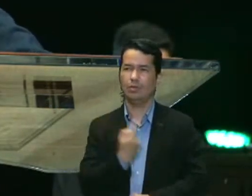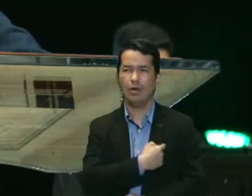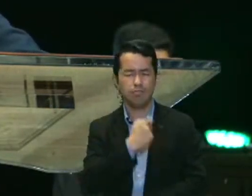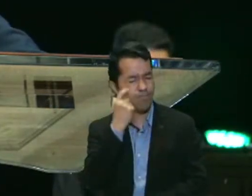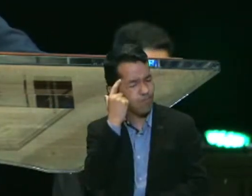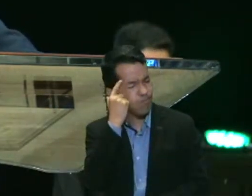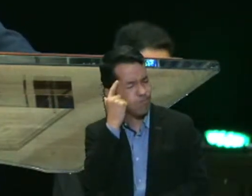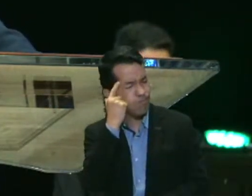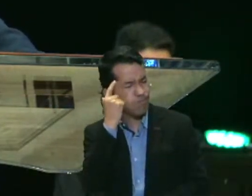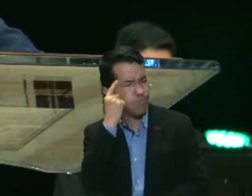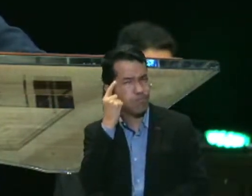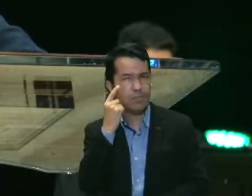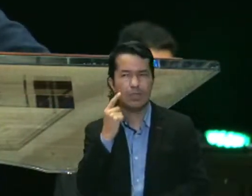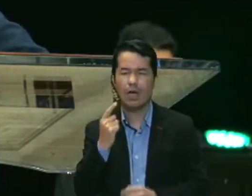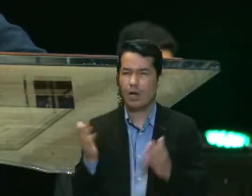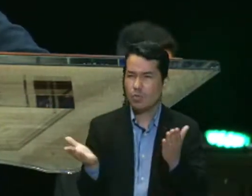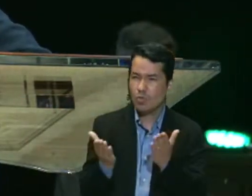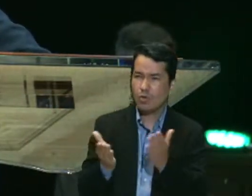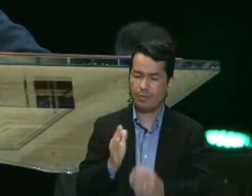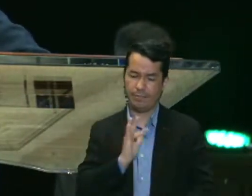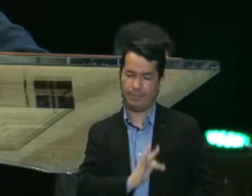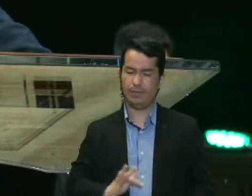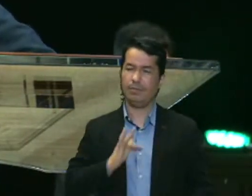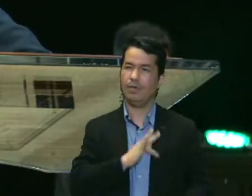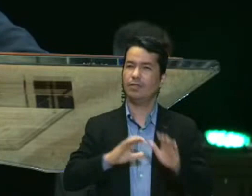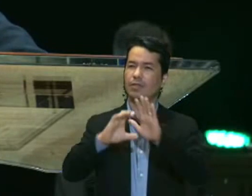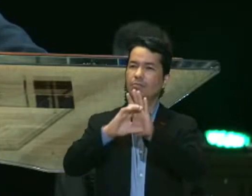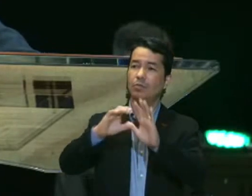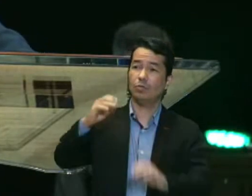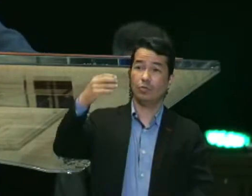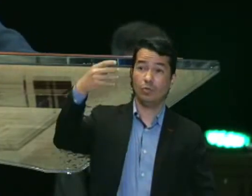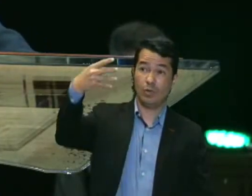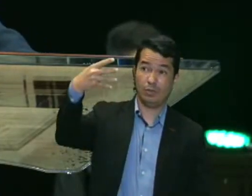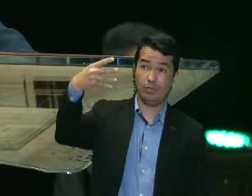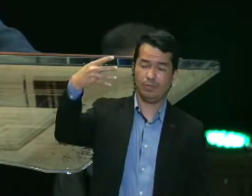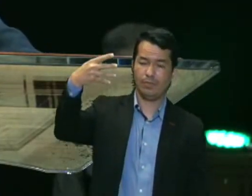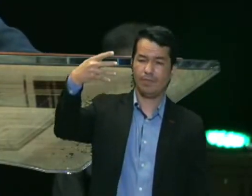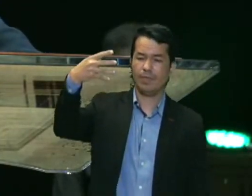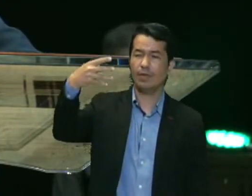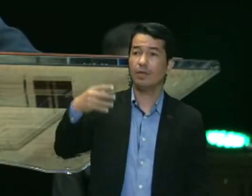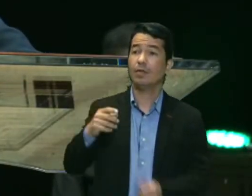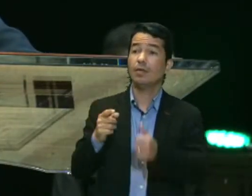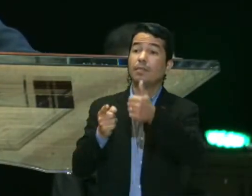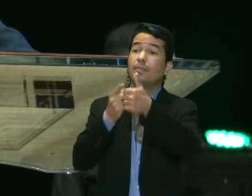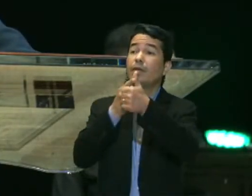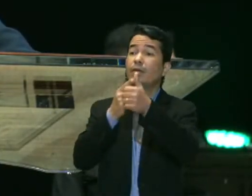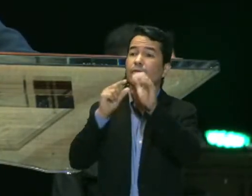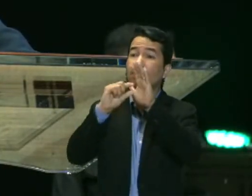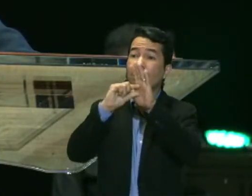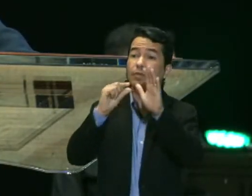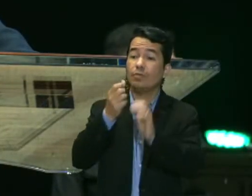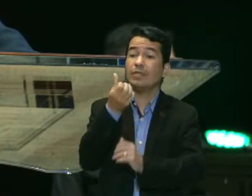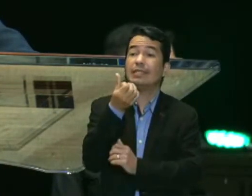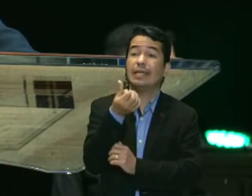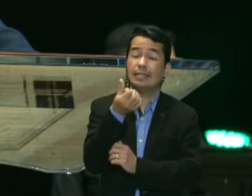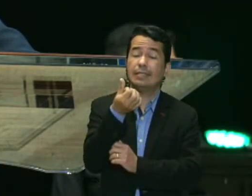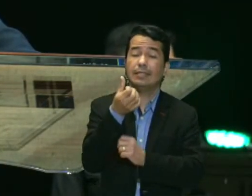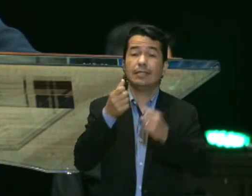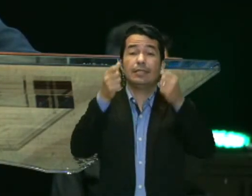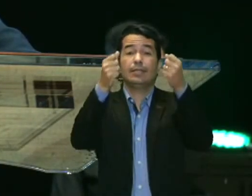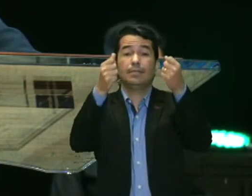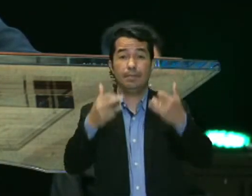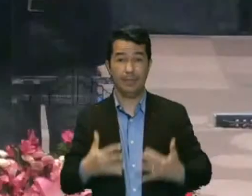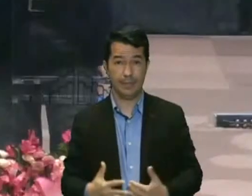juntos nesse texto. Filipenses capítulo 4. Primeiro quero ler com você o verso 6, que diz